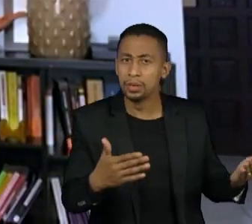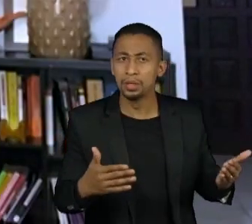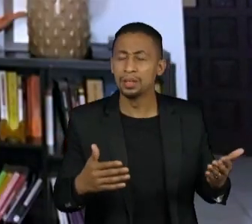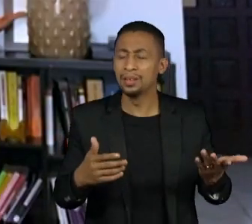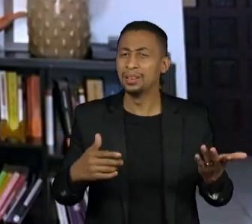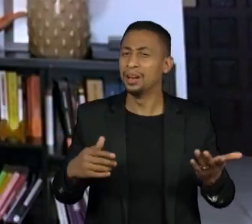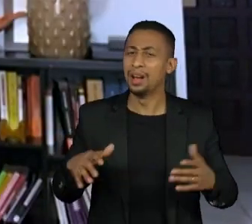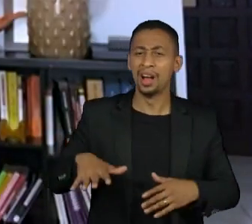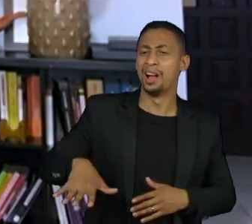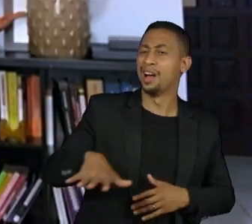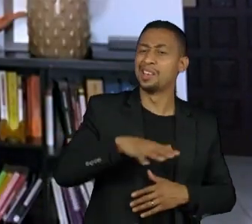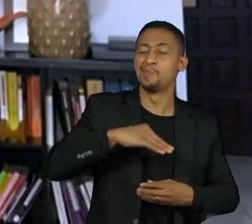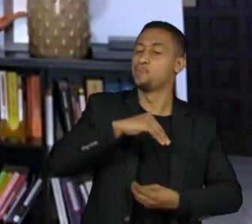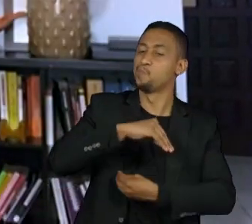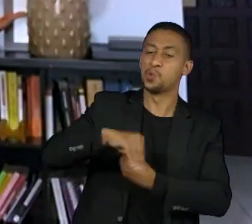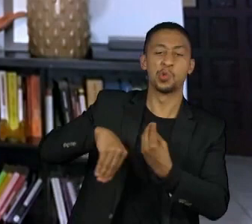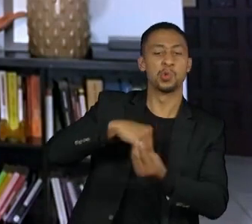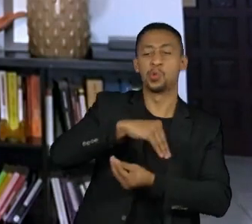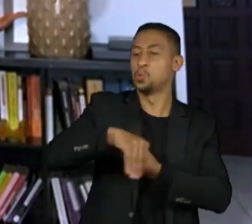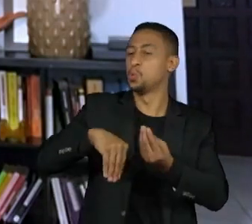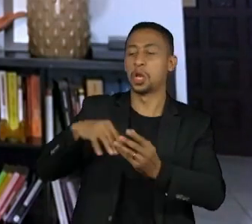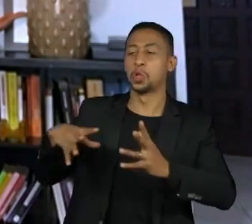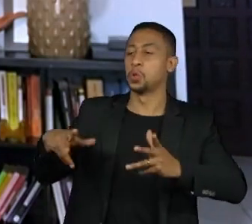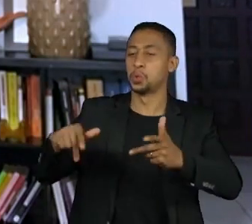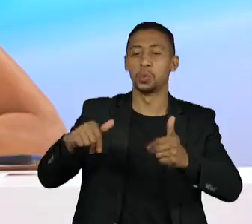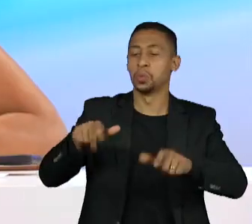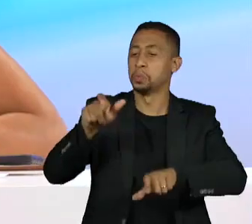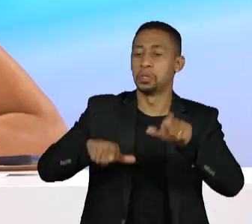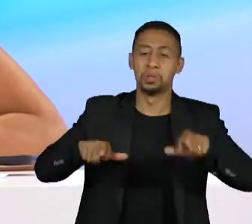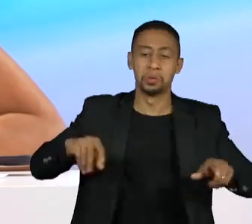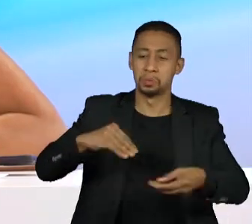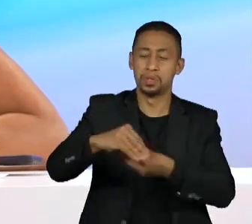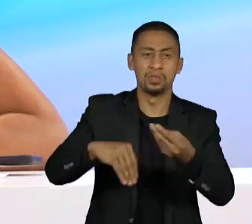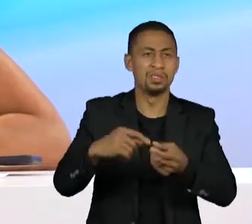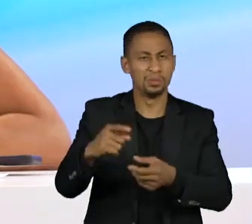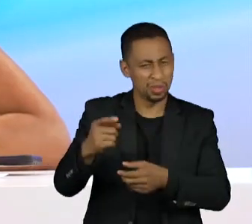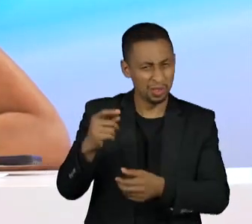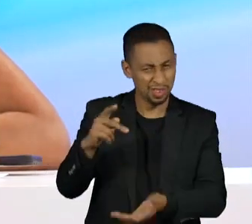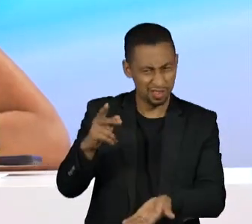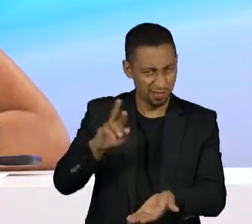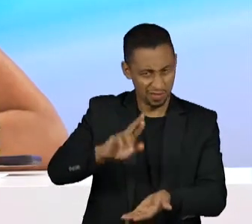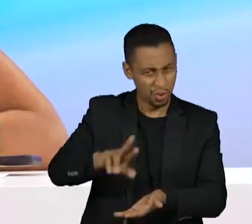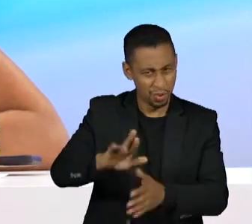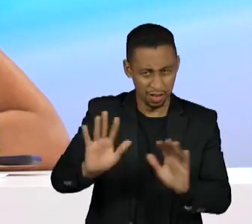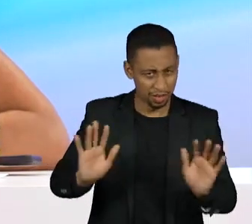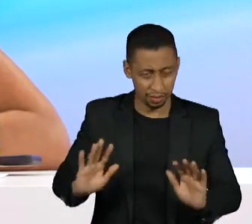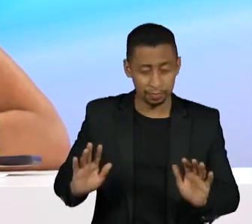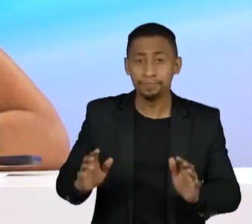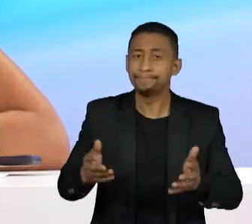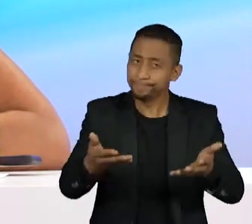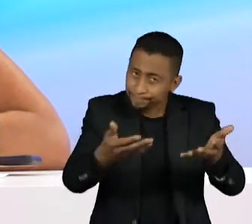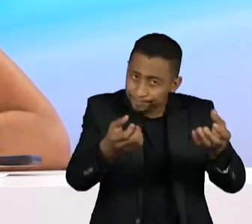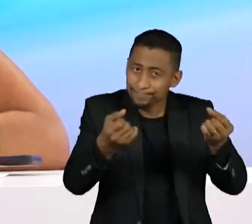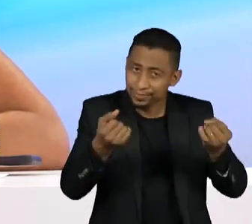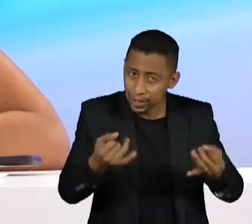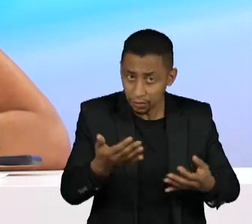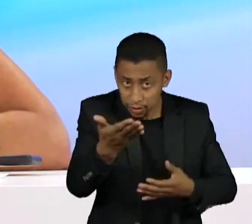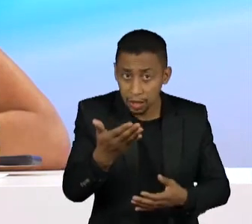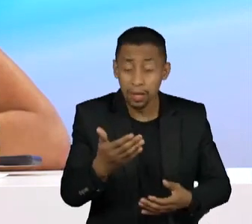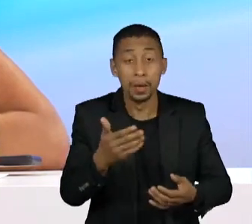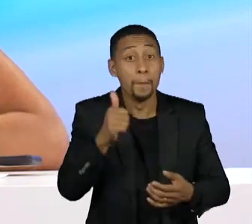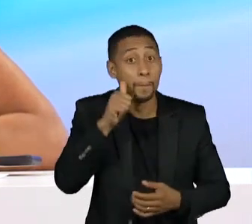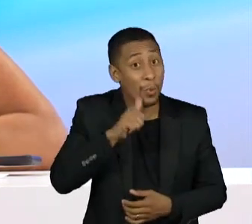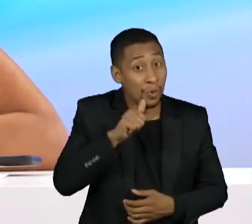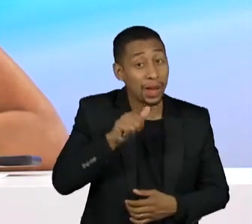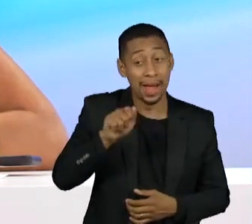que aqui todo mundo era uma mistura de alguma coisa, mas você achou que isso não era verdade. Eu queria que você, como uma mulher